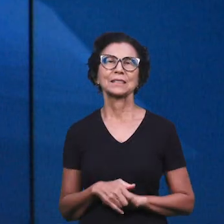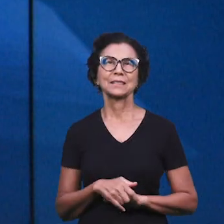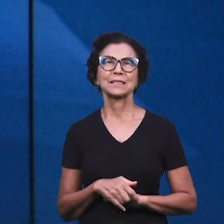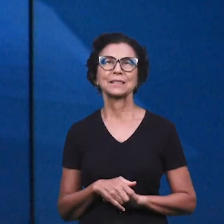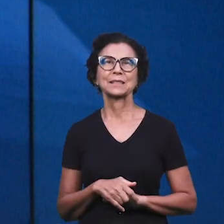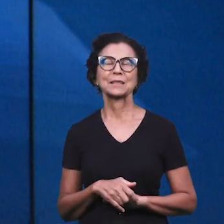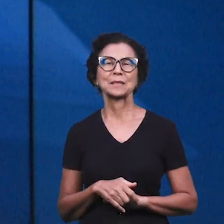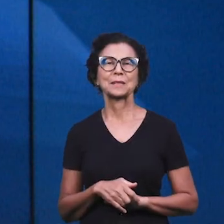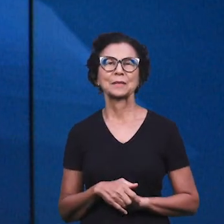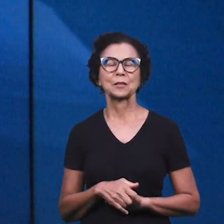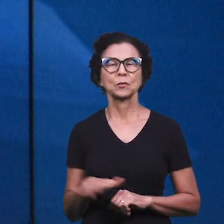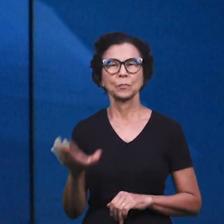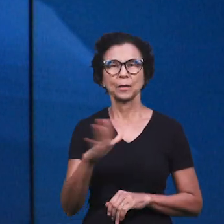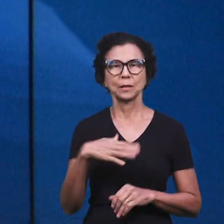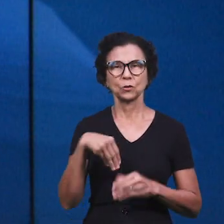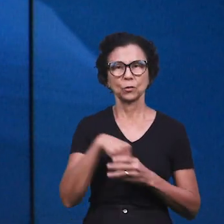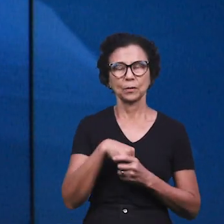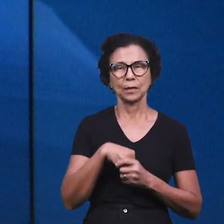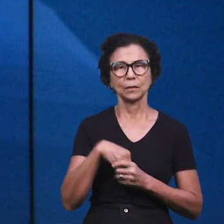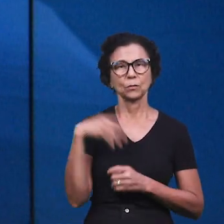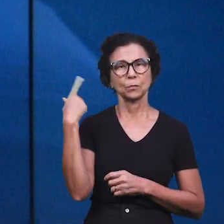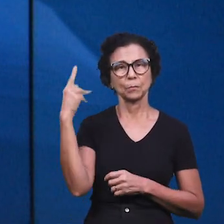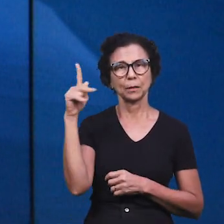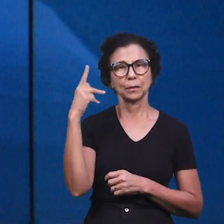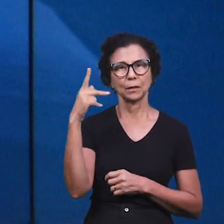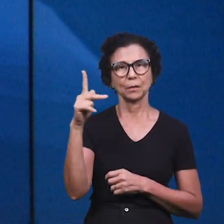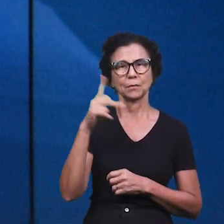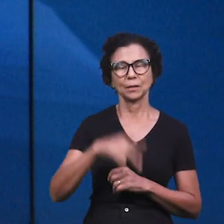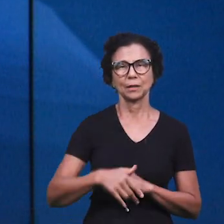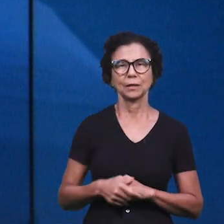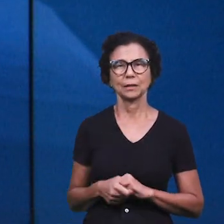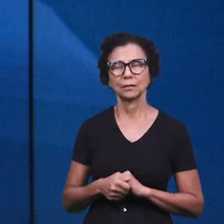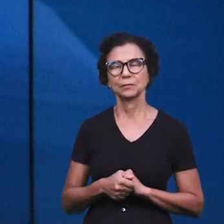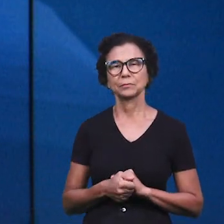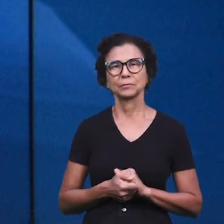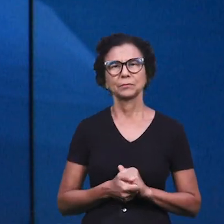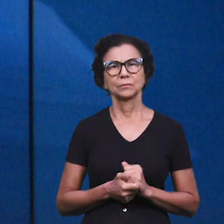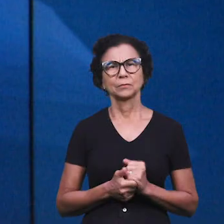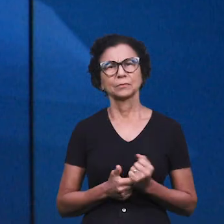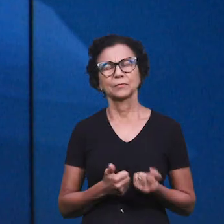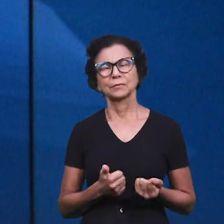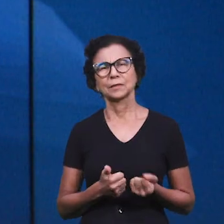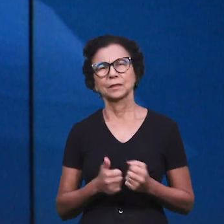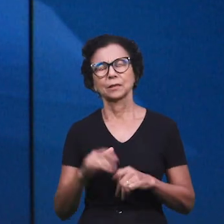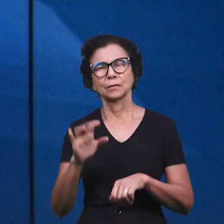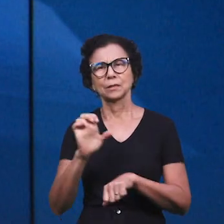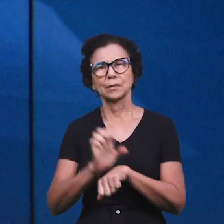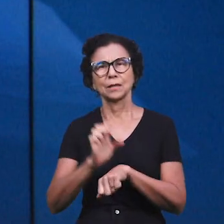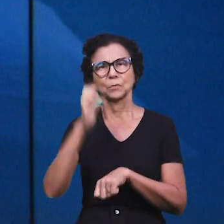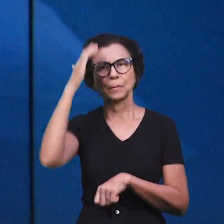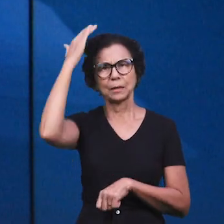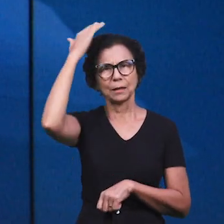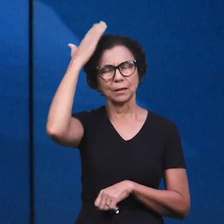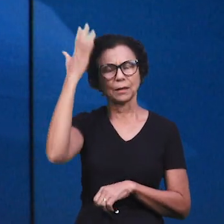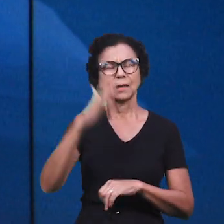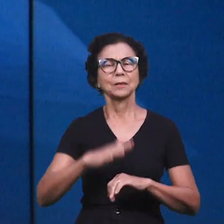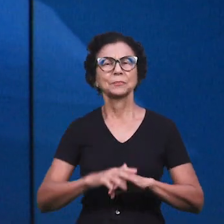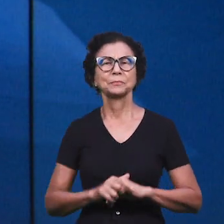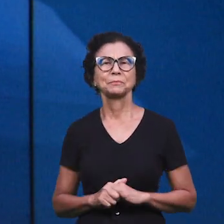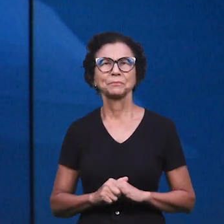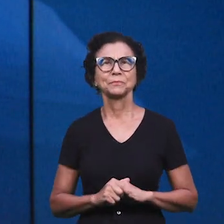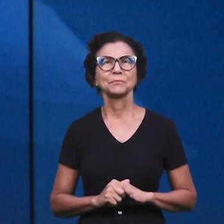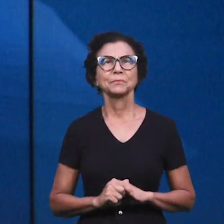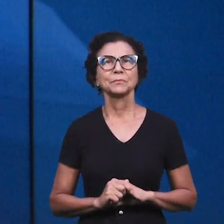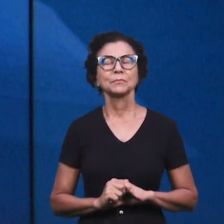do Paraná. E ela vai nos dar então a primeira resposta. Depois vamos lá para a Espanha. E lá na Espanha, o grupo de intermediários da igreja em Madrid, a